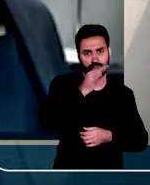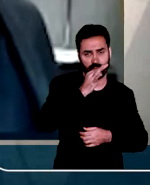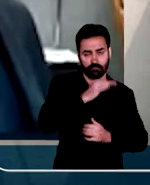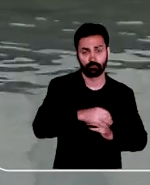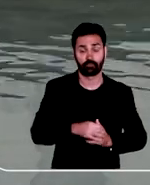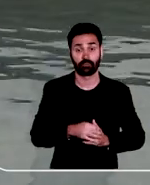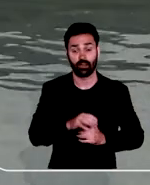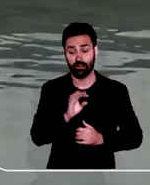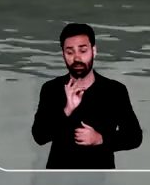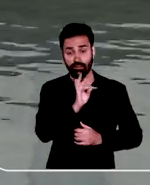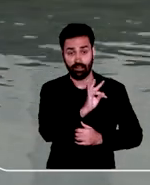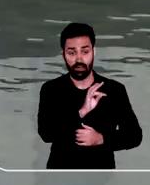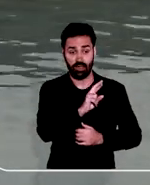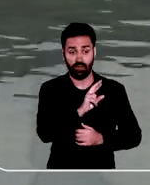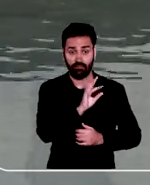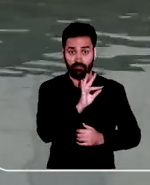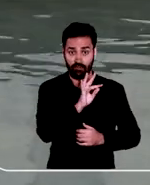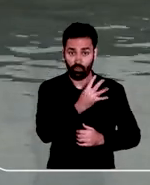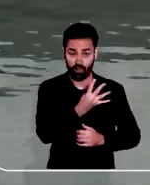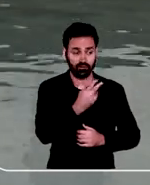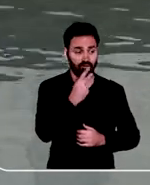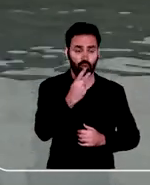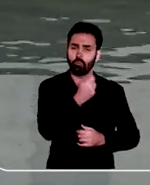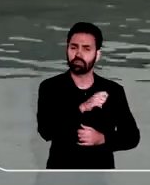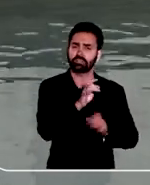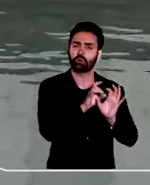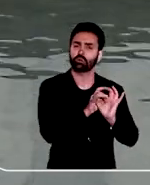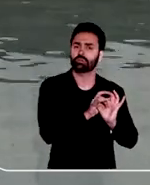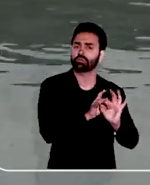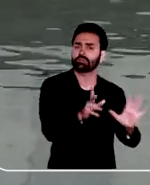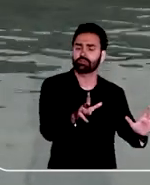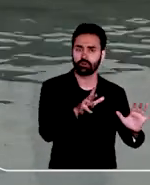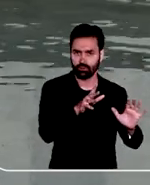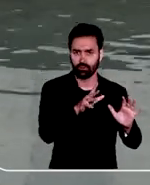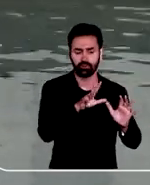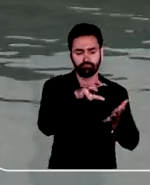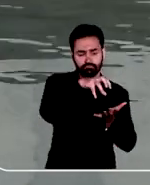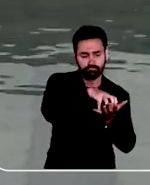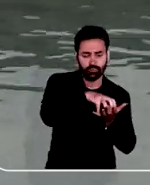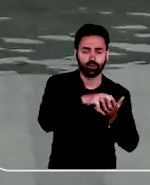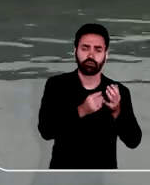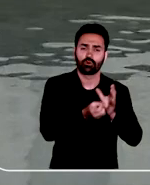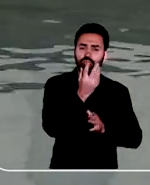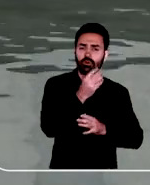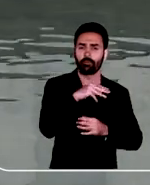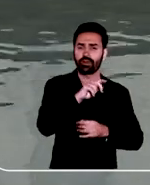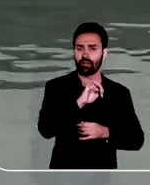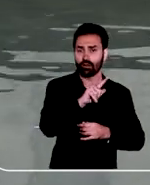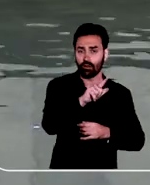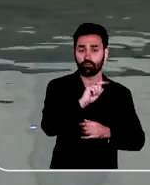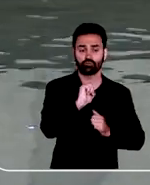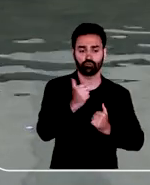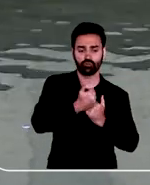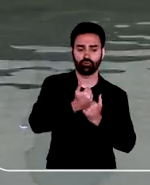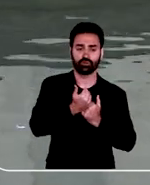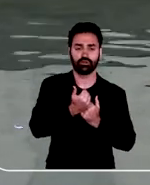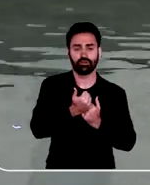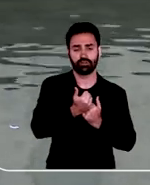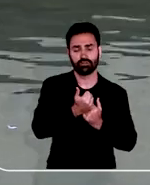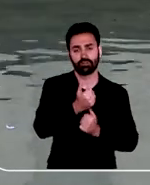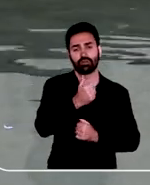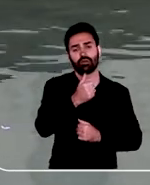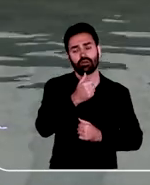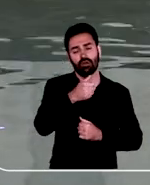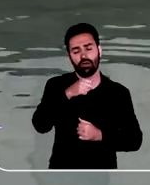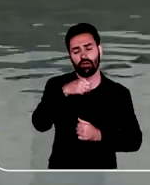de café de acordo com o trf4 não haveria obrigatoriedade de prévia autorização do departamento Nacional de produção mineral